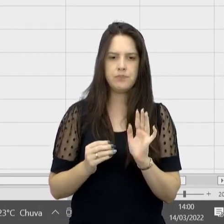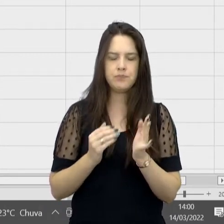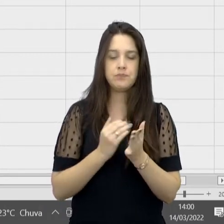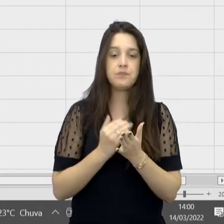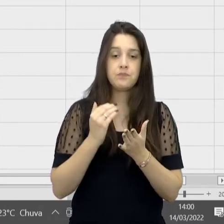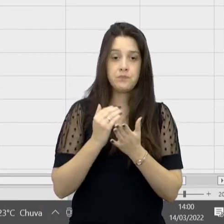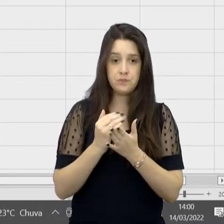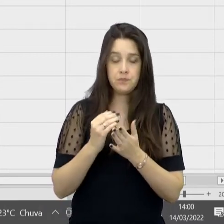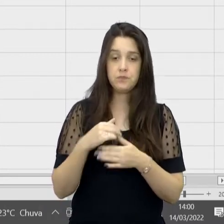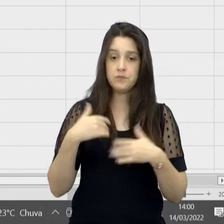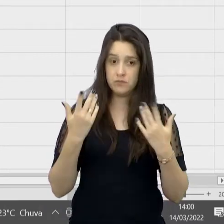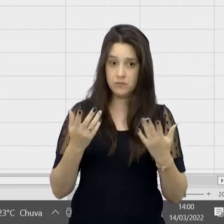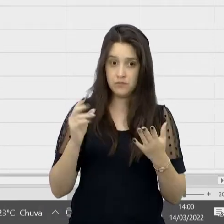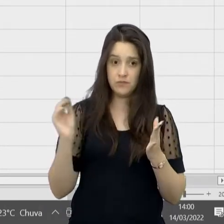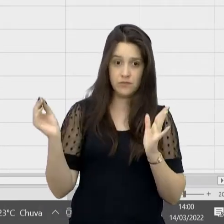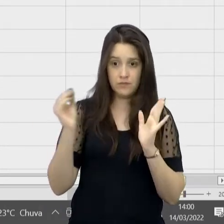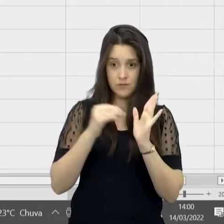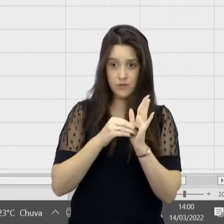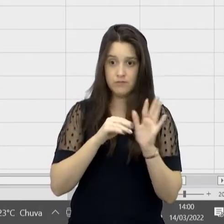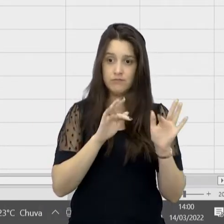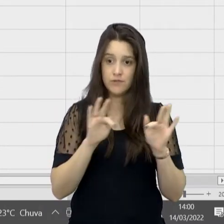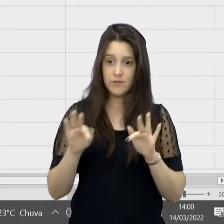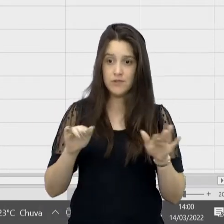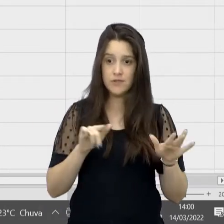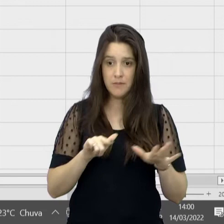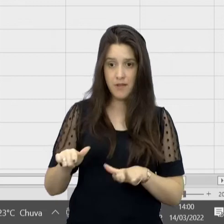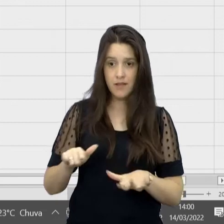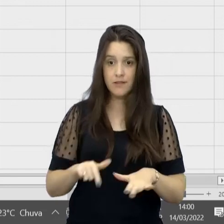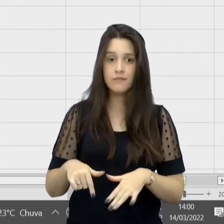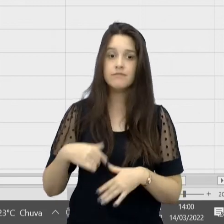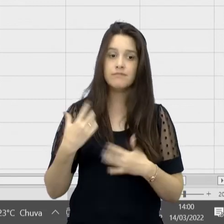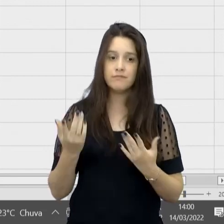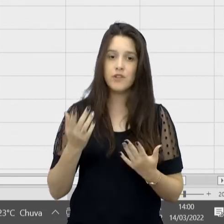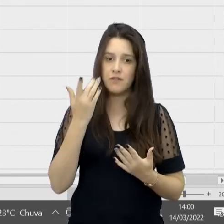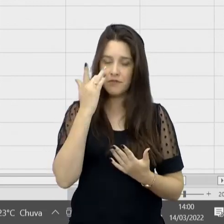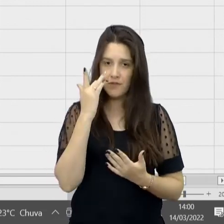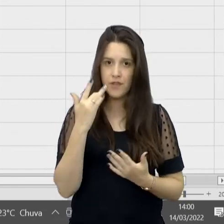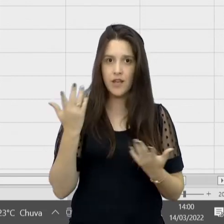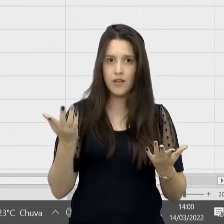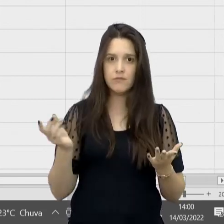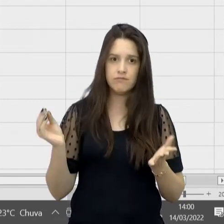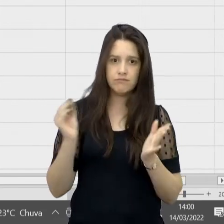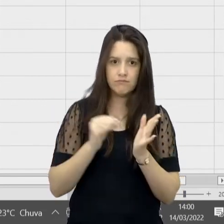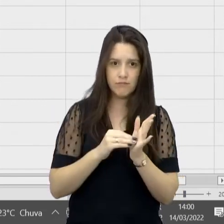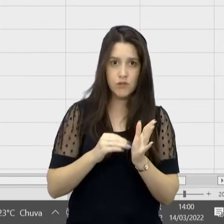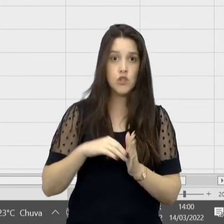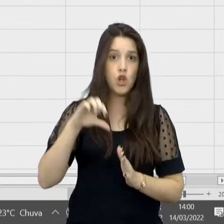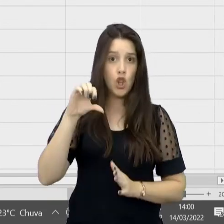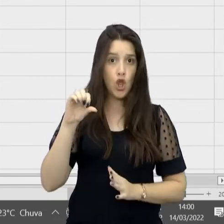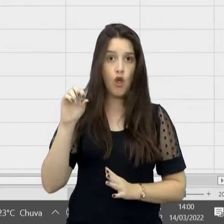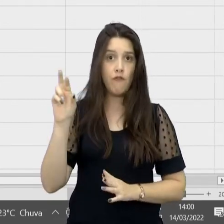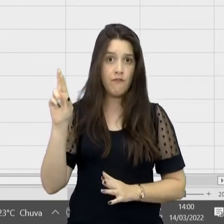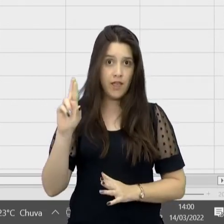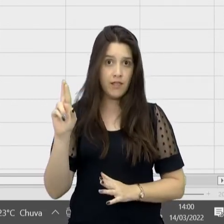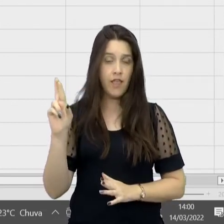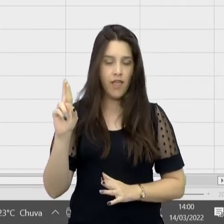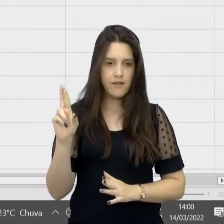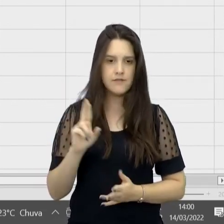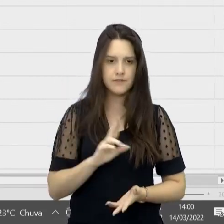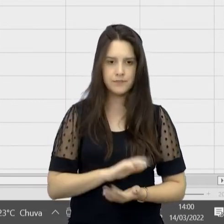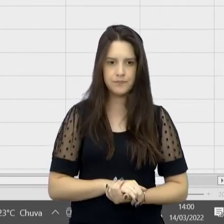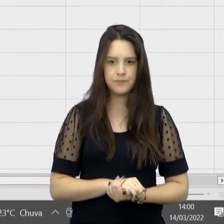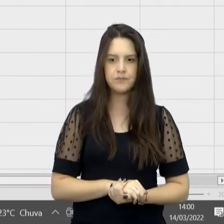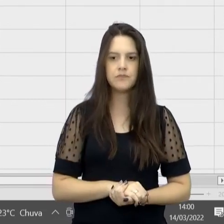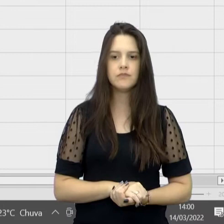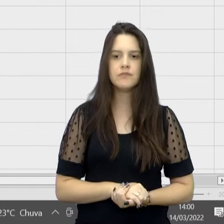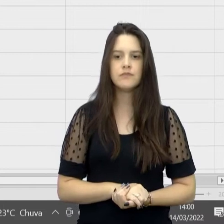cantina. Se são 4 semanas, né? De fevereiro ainda teve 3, então eu gastei aí R$90 na cantina. Então eu vou